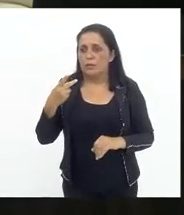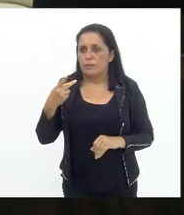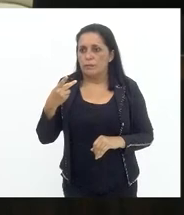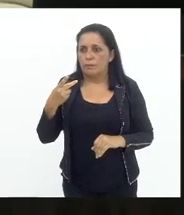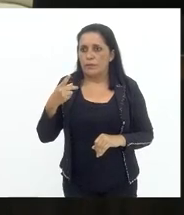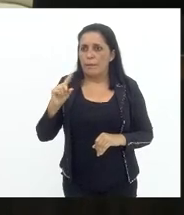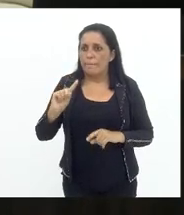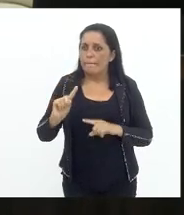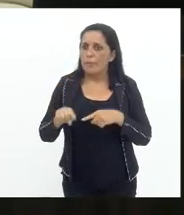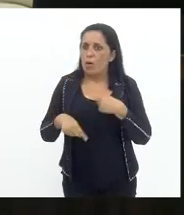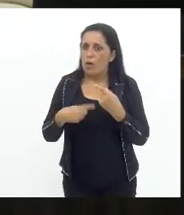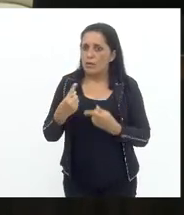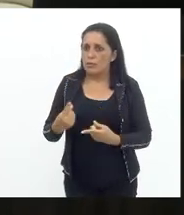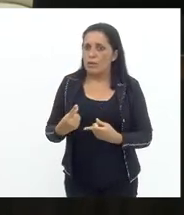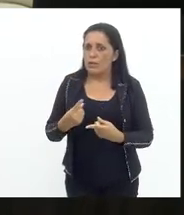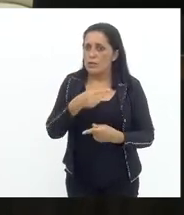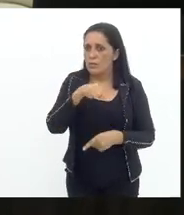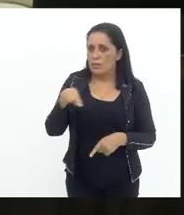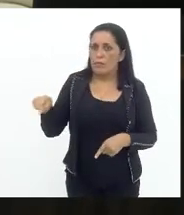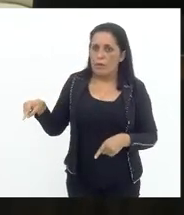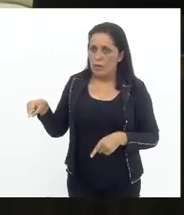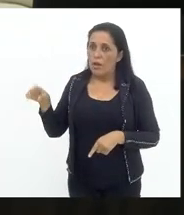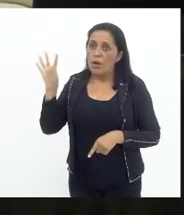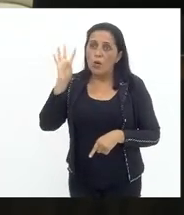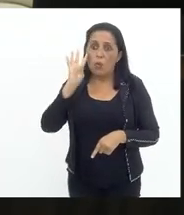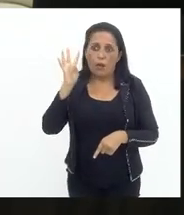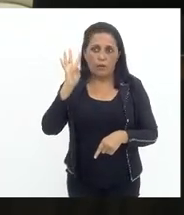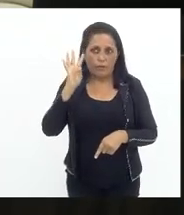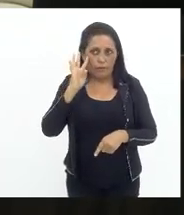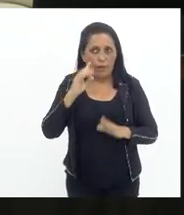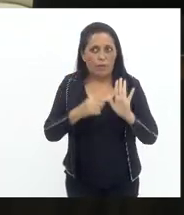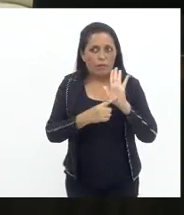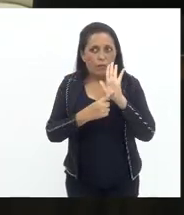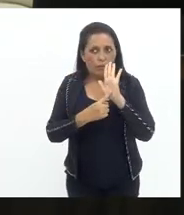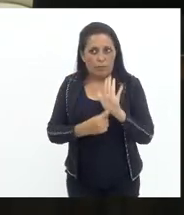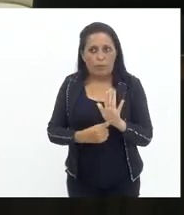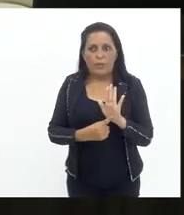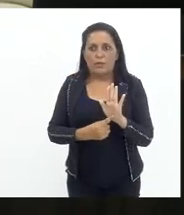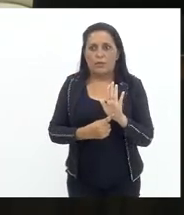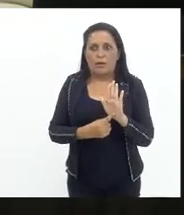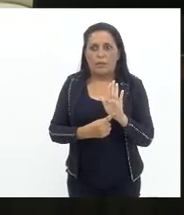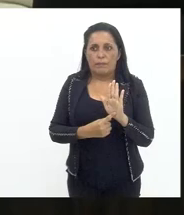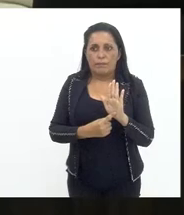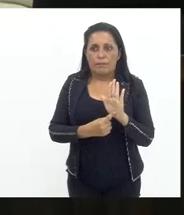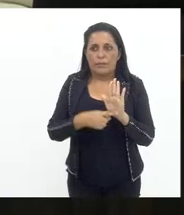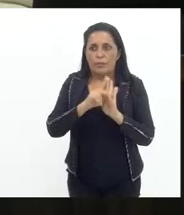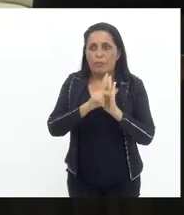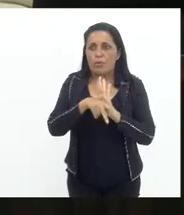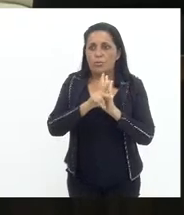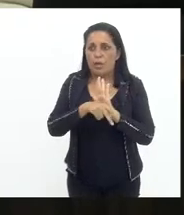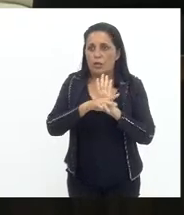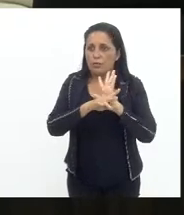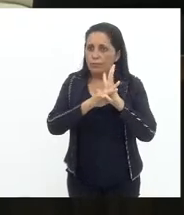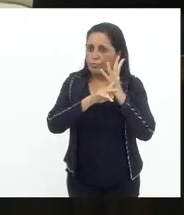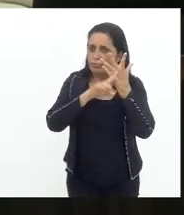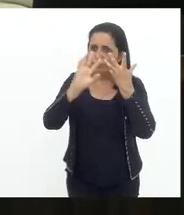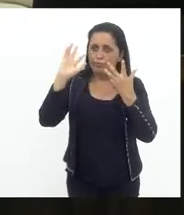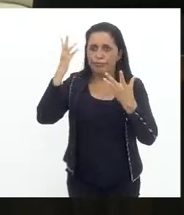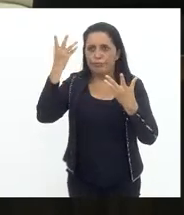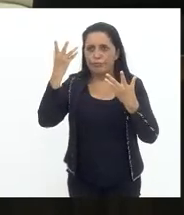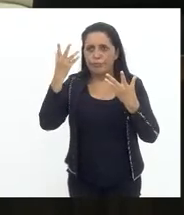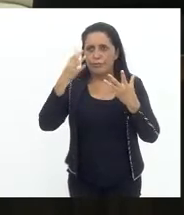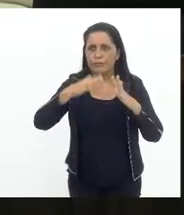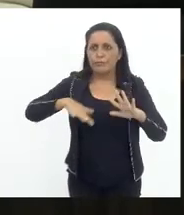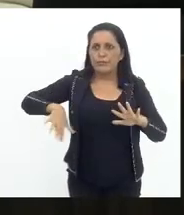Nós, na próxima semana, na quarta-feira, vamos apresentar alguns projetos de resolução. Eu queria autorização do